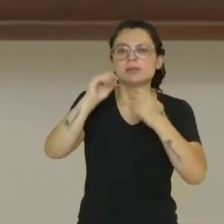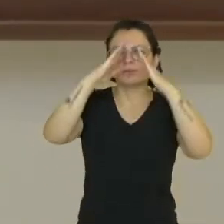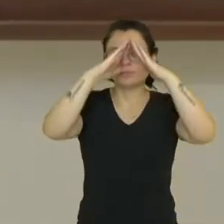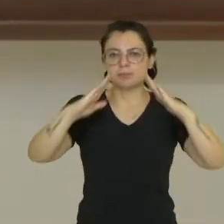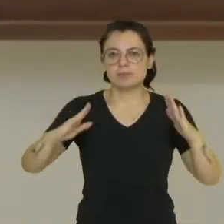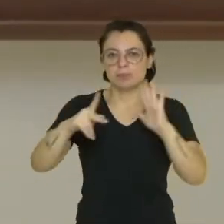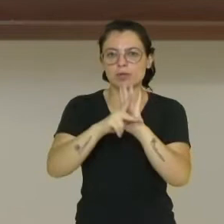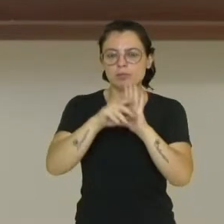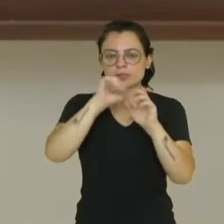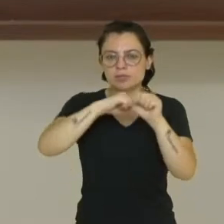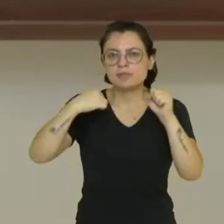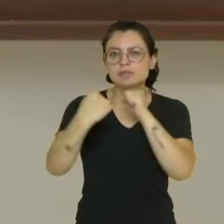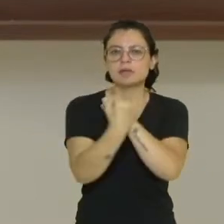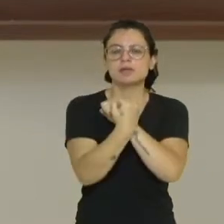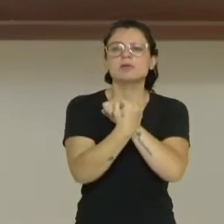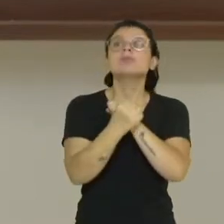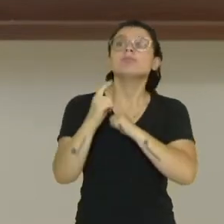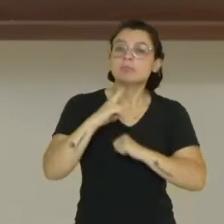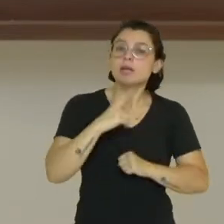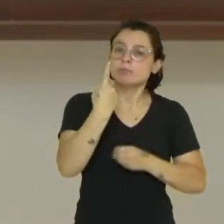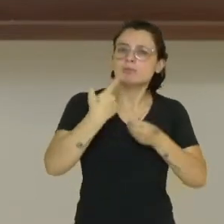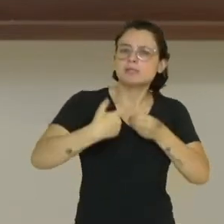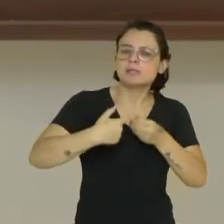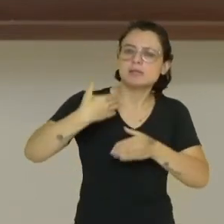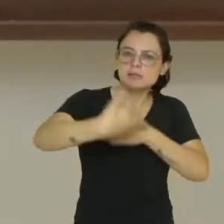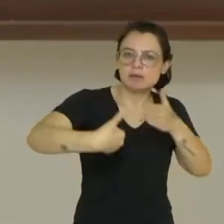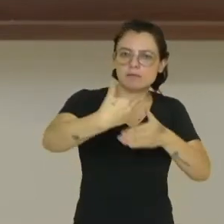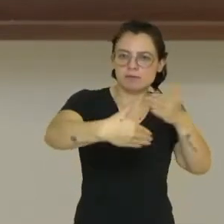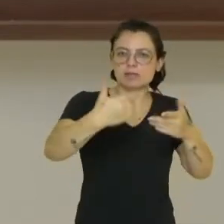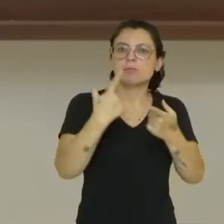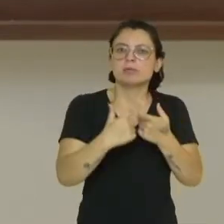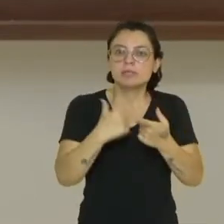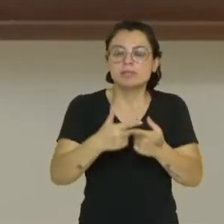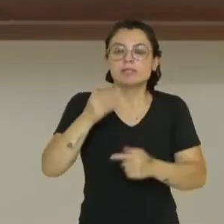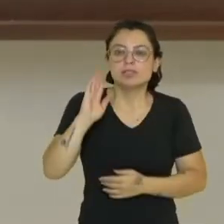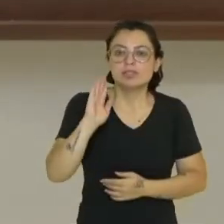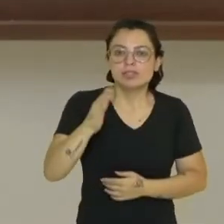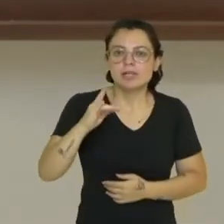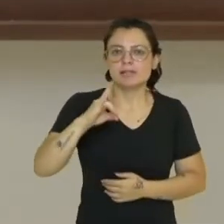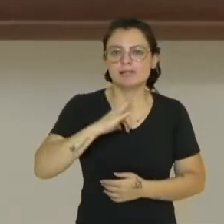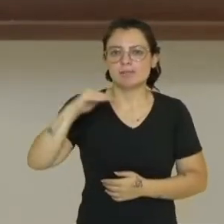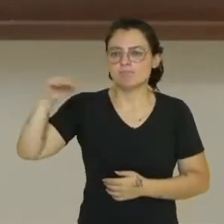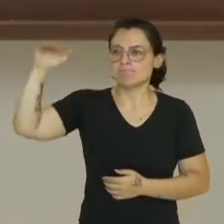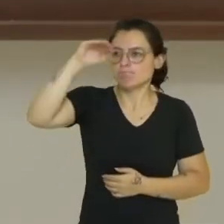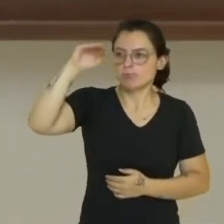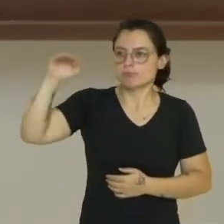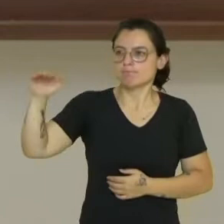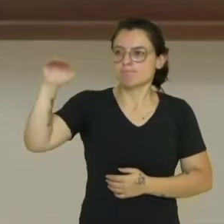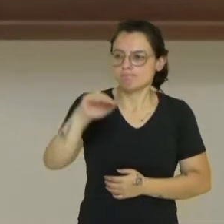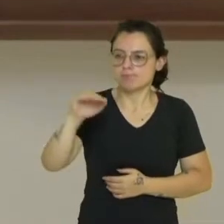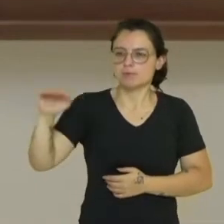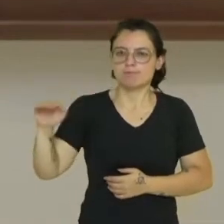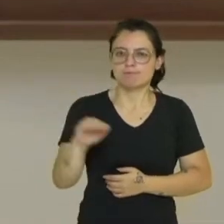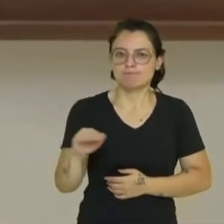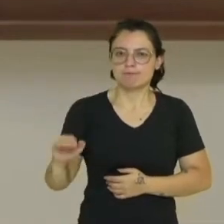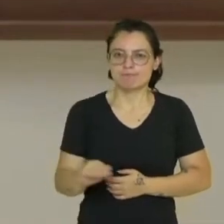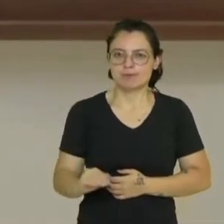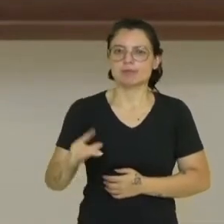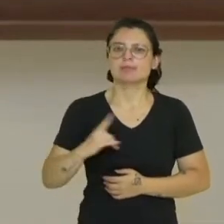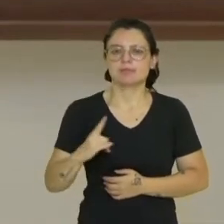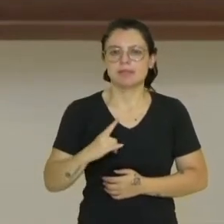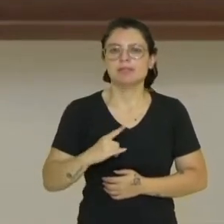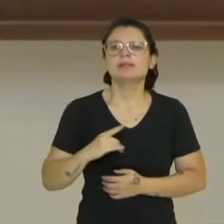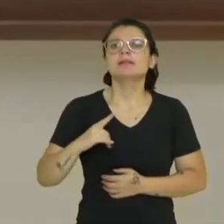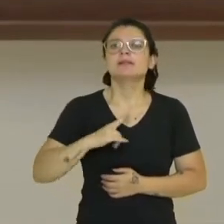trata de uma sociedade desenvolvida. Por quê? Porque já existe uma hierarquia social. Existem aqui várias